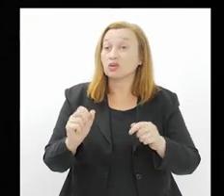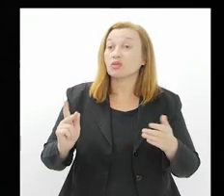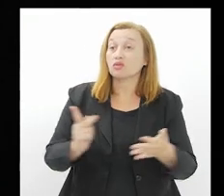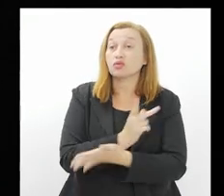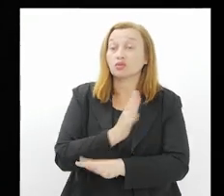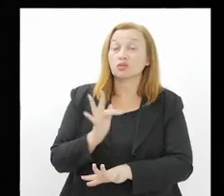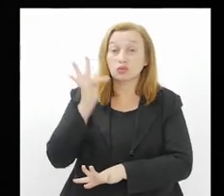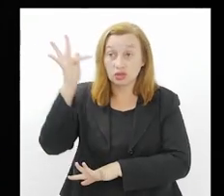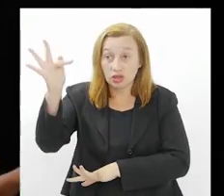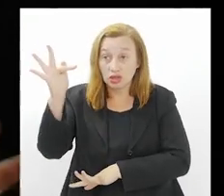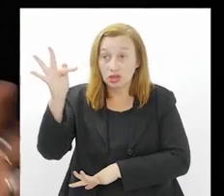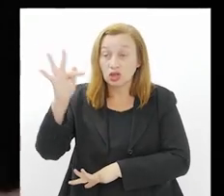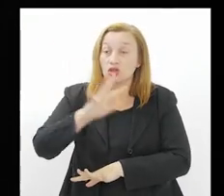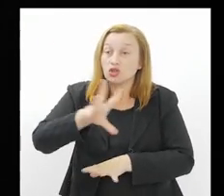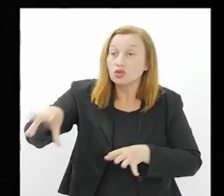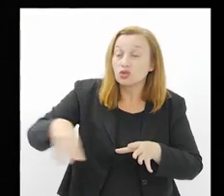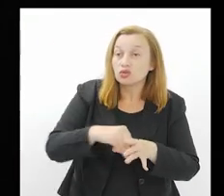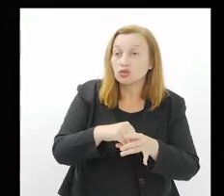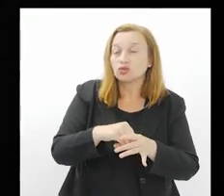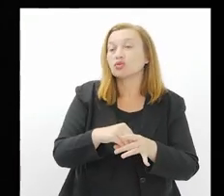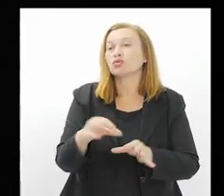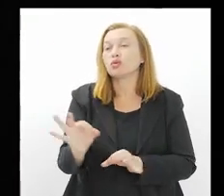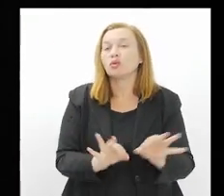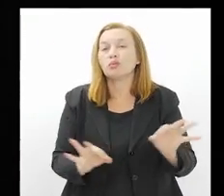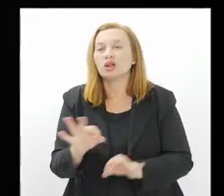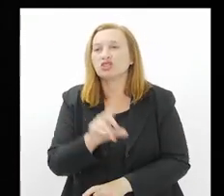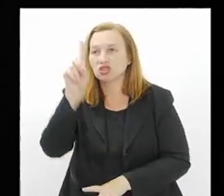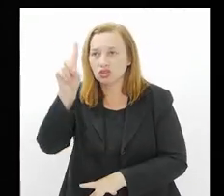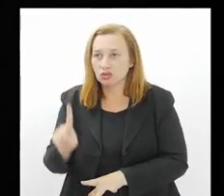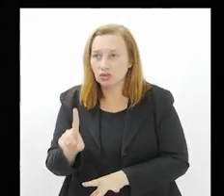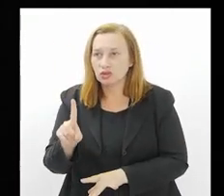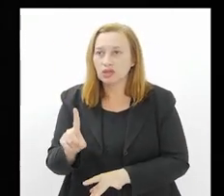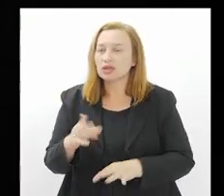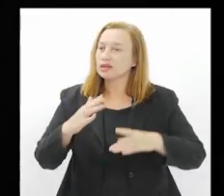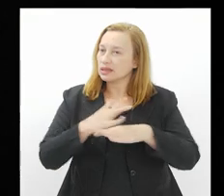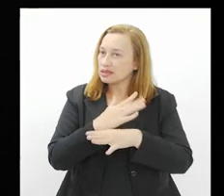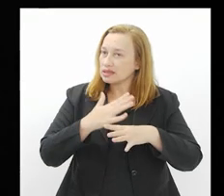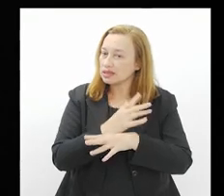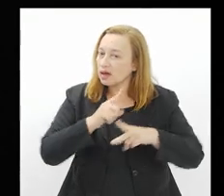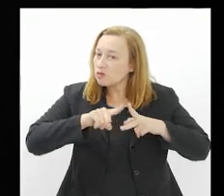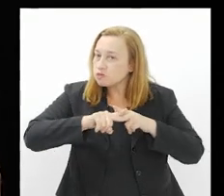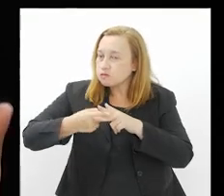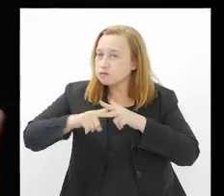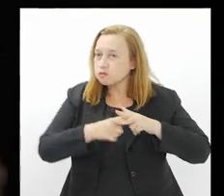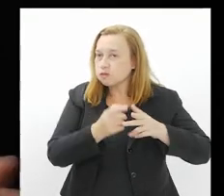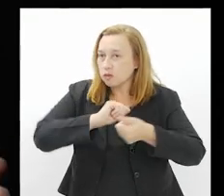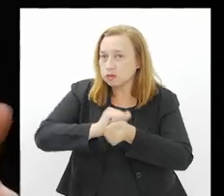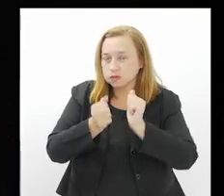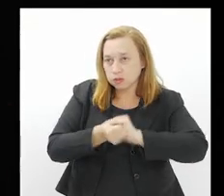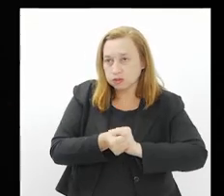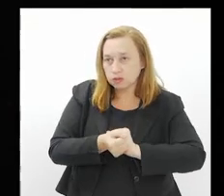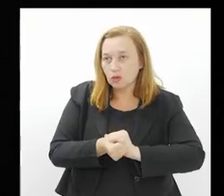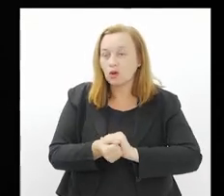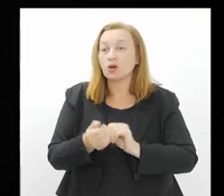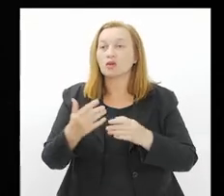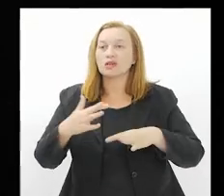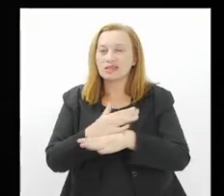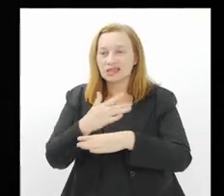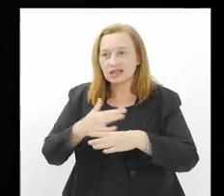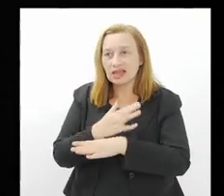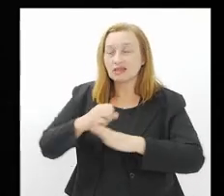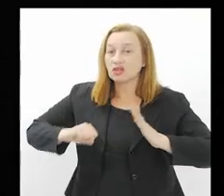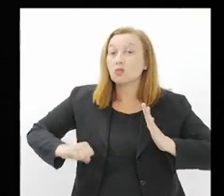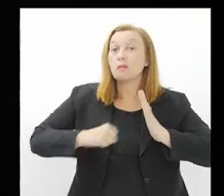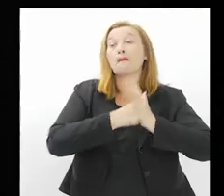vir a acontecer, você ajusta o plano diretor da cidade, né, para que você, principalmente cidades costeiras, onde você